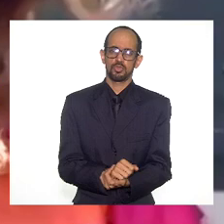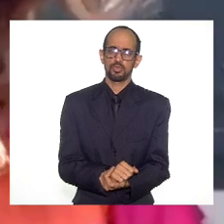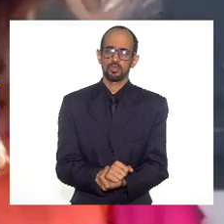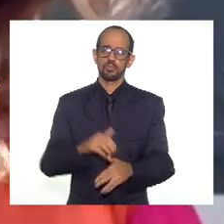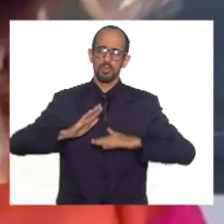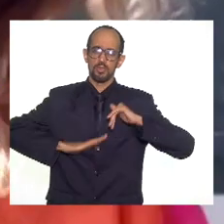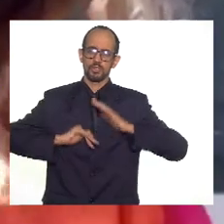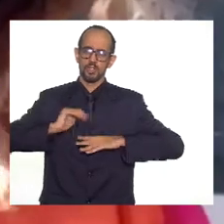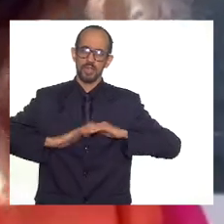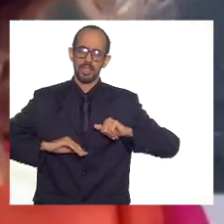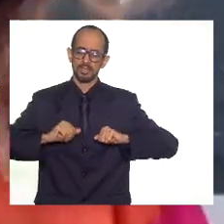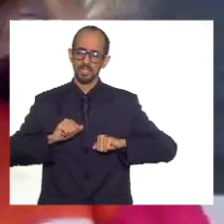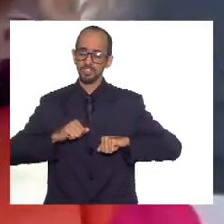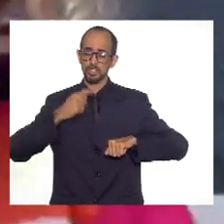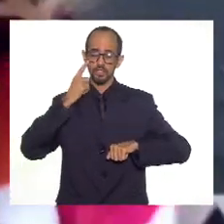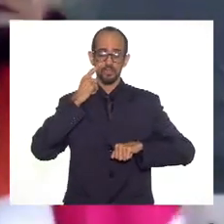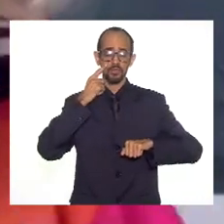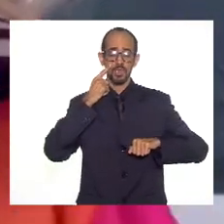aquelas pessoas mais